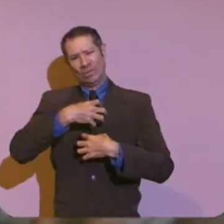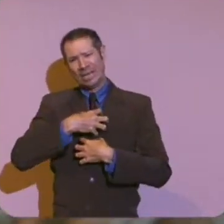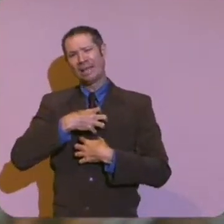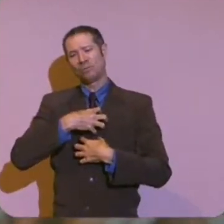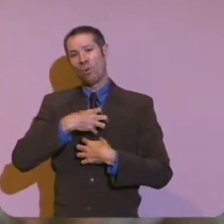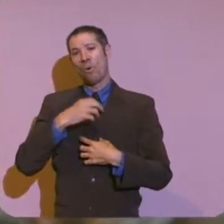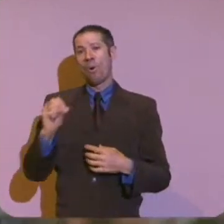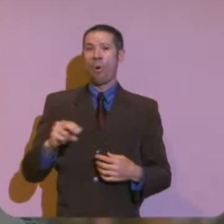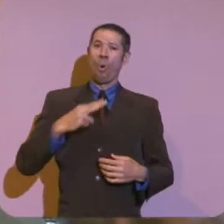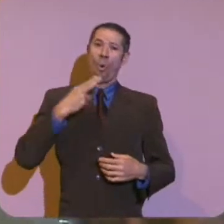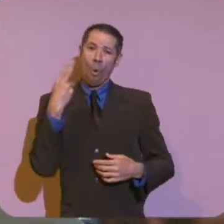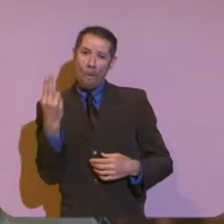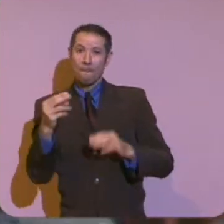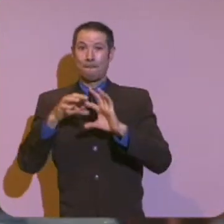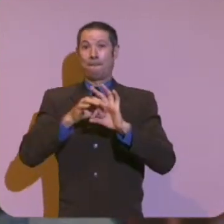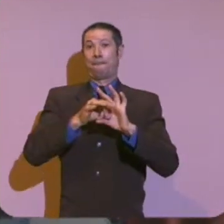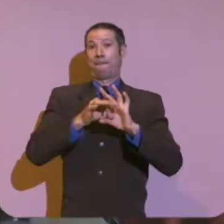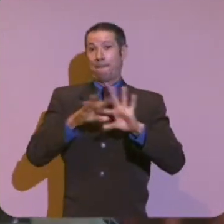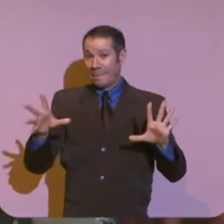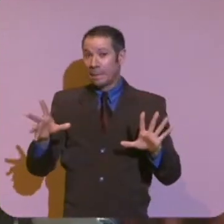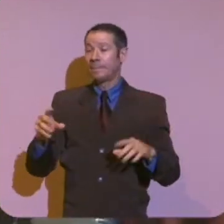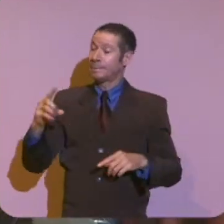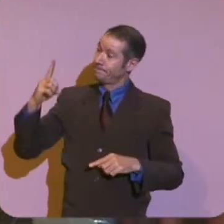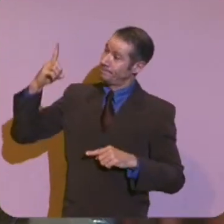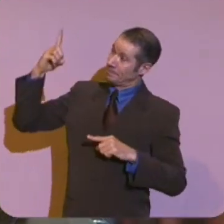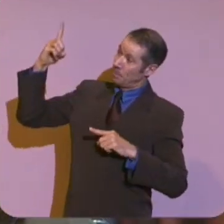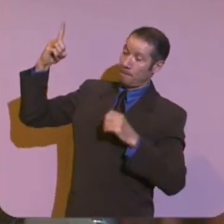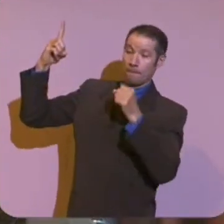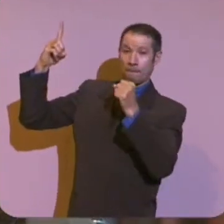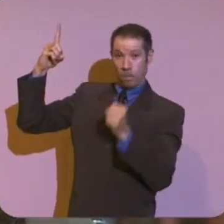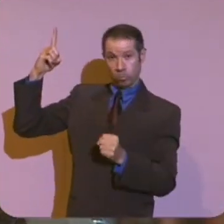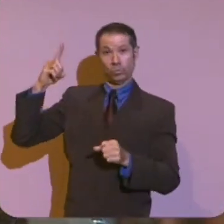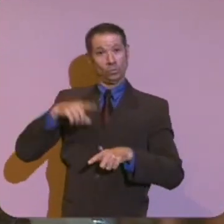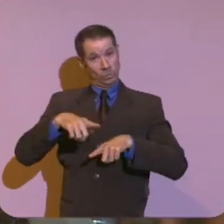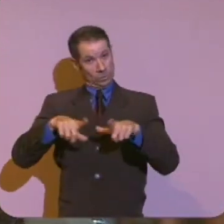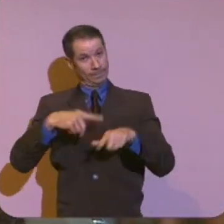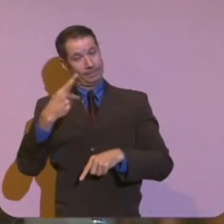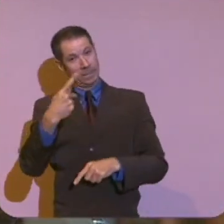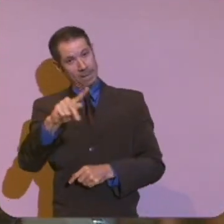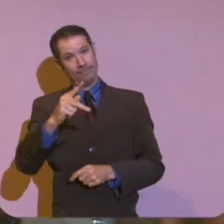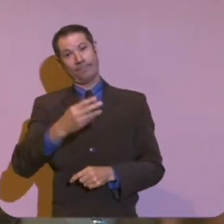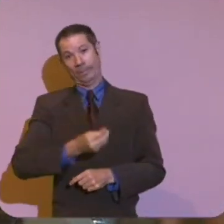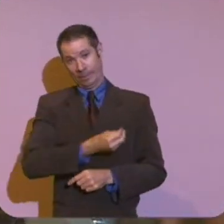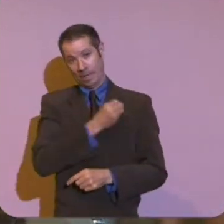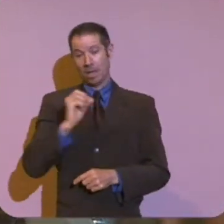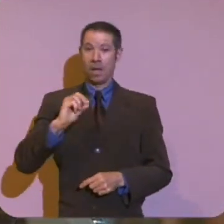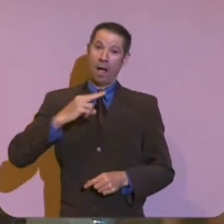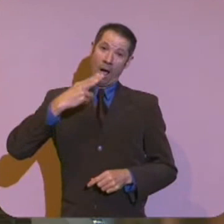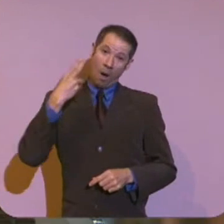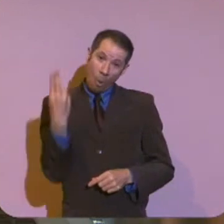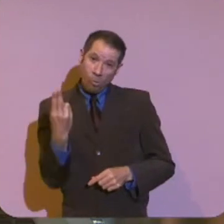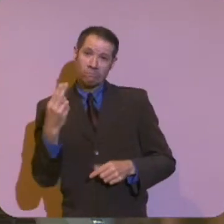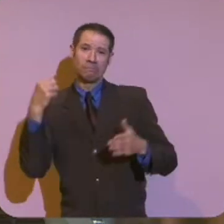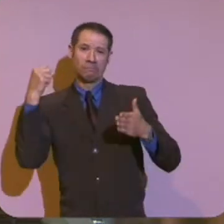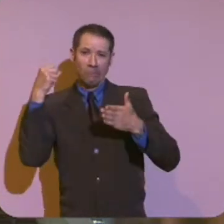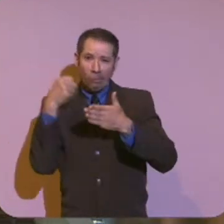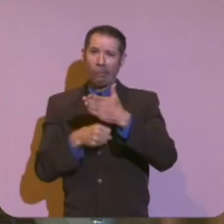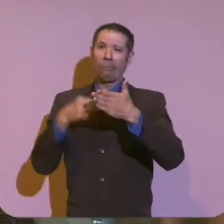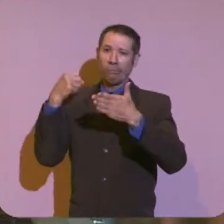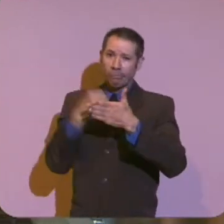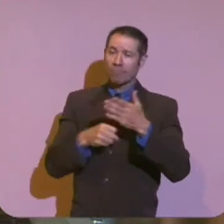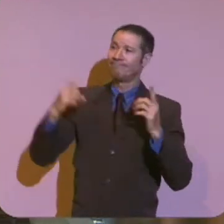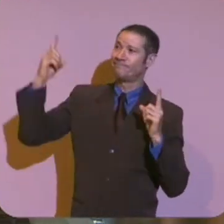você permite que Deus possa trabalhar a sua vida, ou você vai estar lutando com Ele a sua